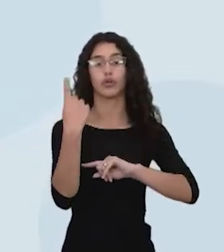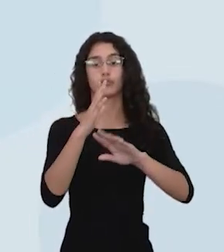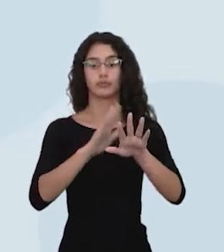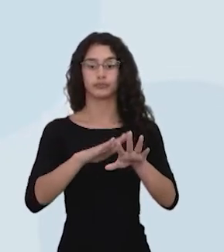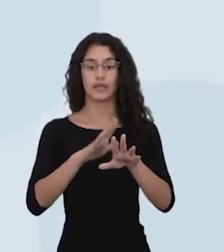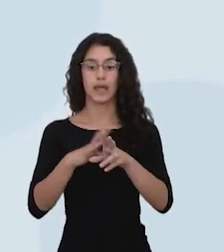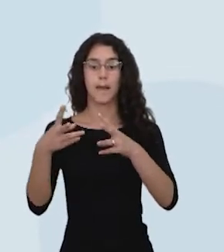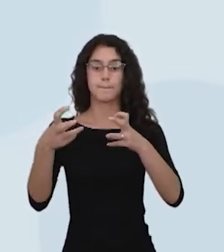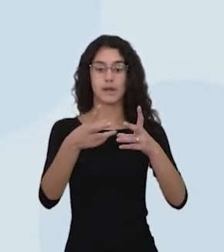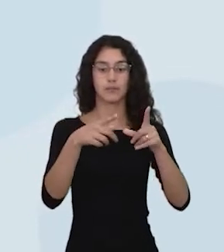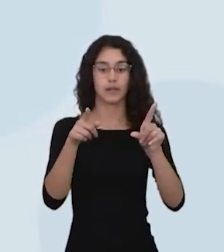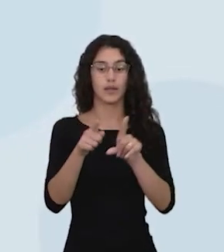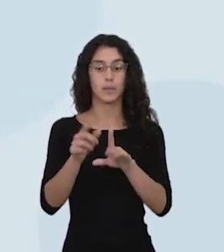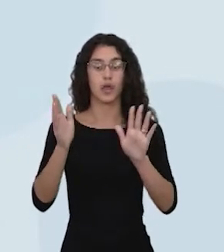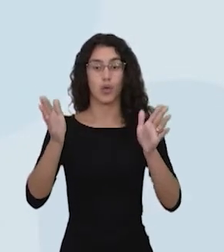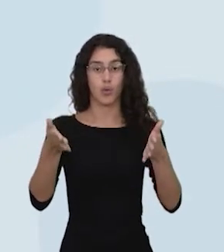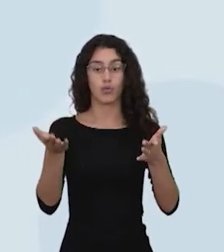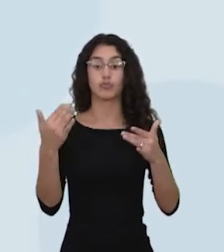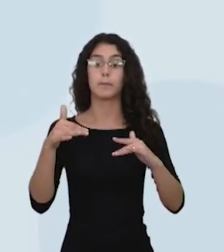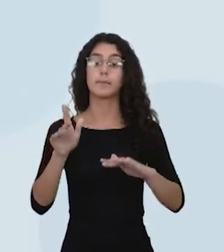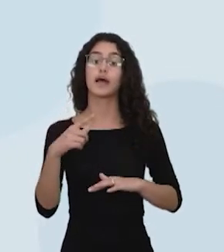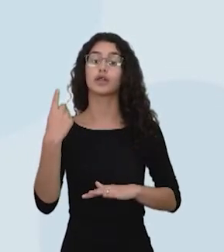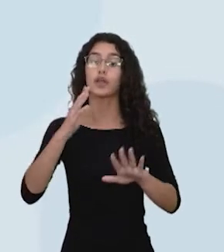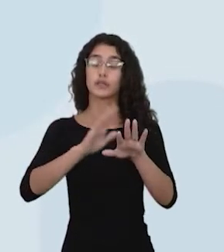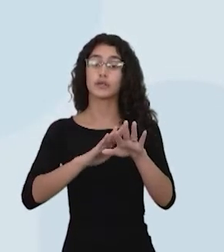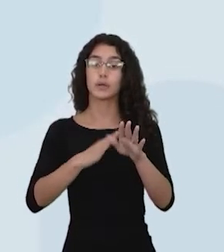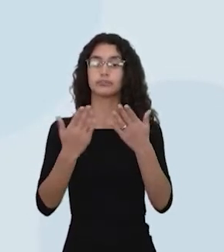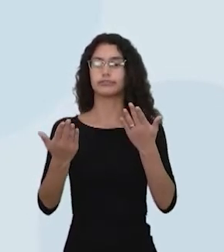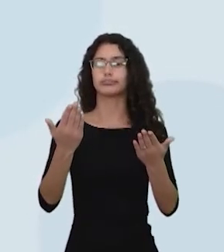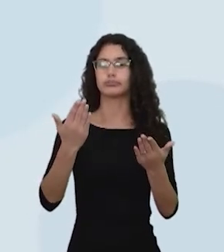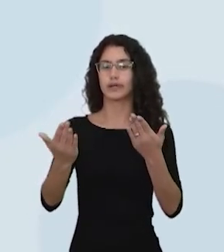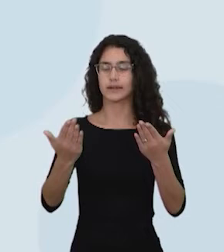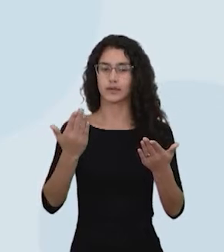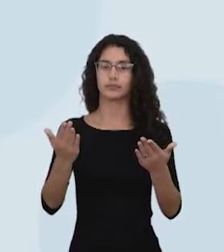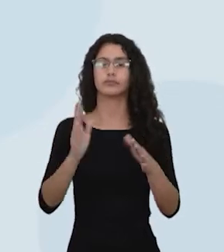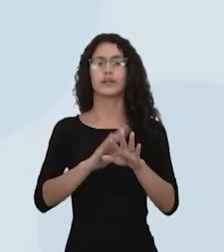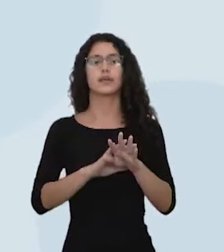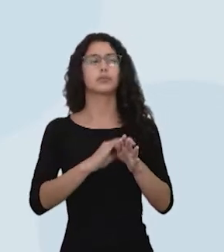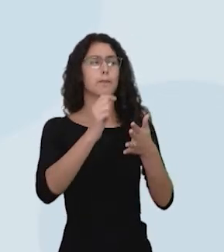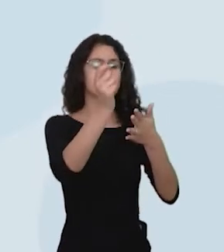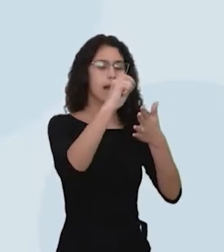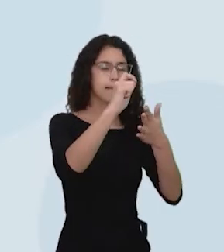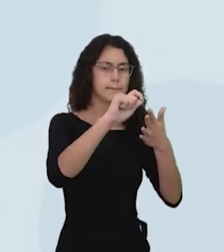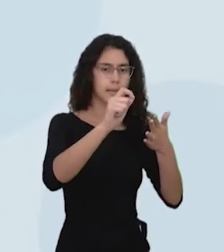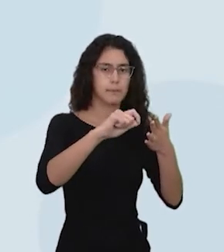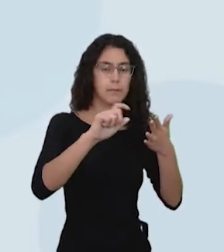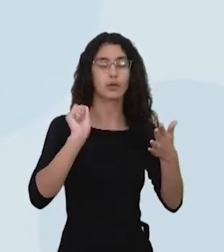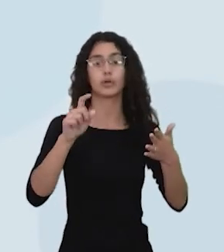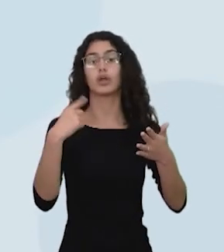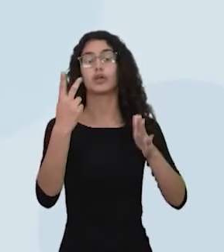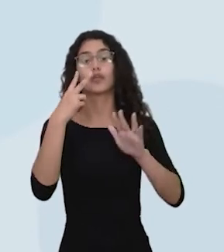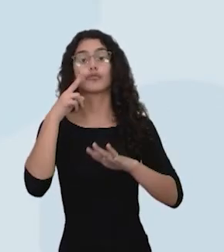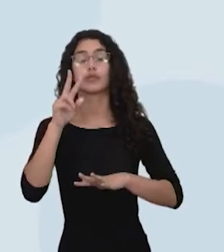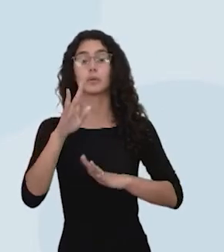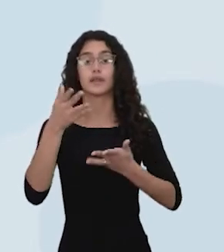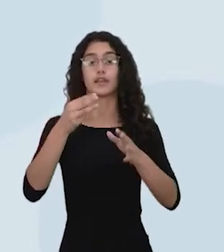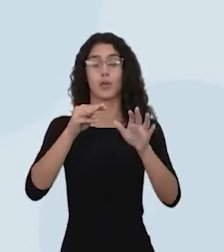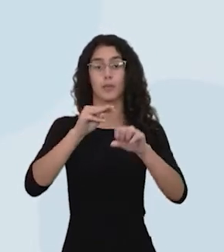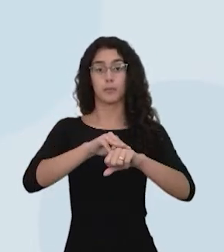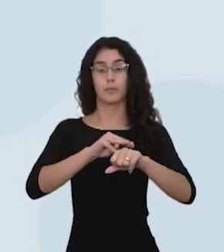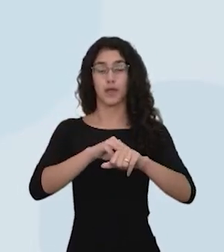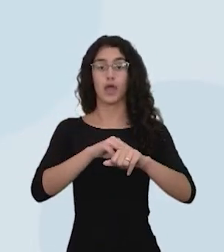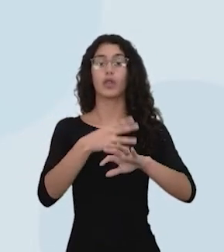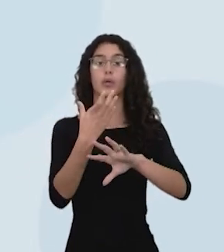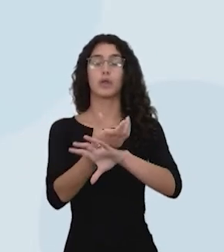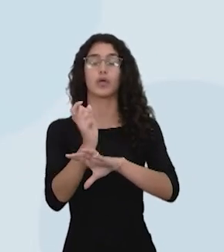vai analisar hoje. Mas a gente vai fazer um comparativo e fazer, vamos dizer, um checklist do que a gente viu nesse componente,